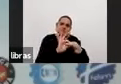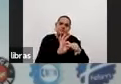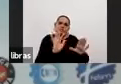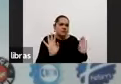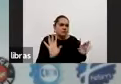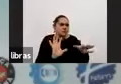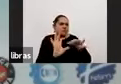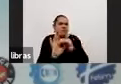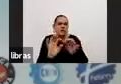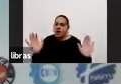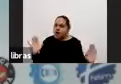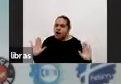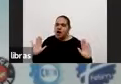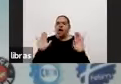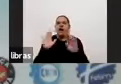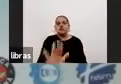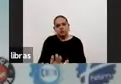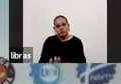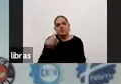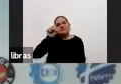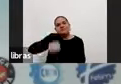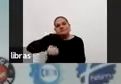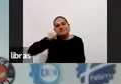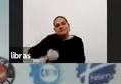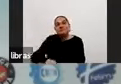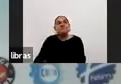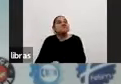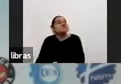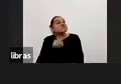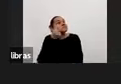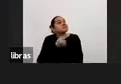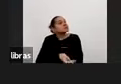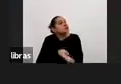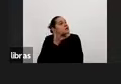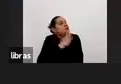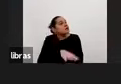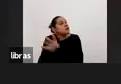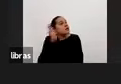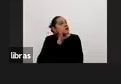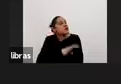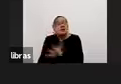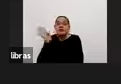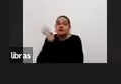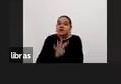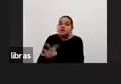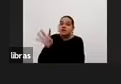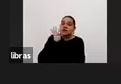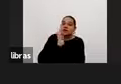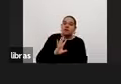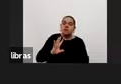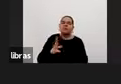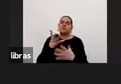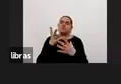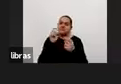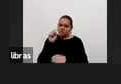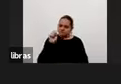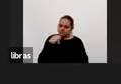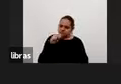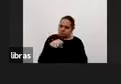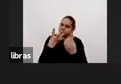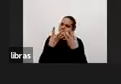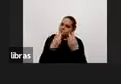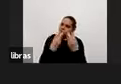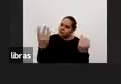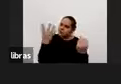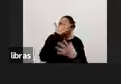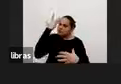aí. Que máximo! Tem bastante gente que está envolvida aí nessa